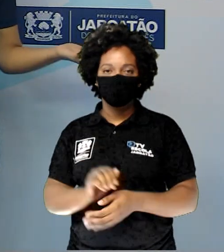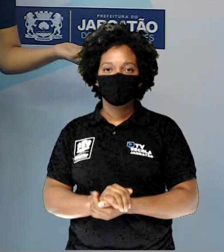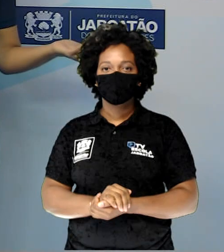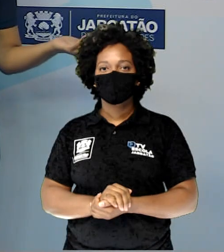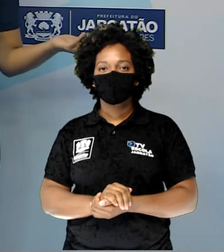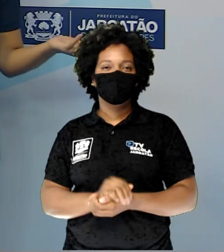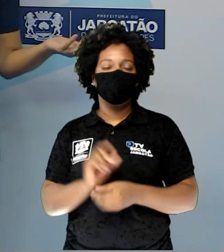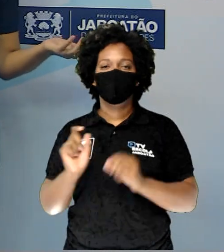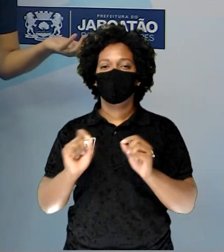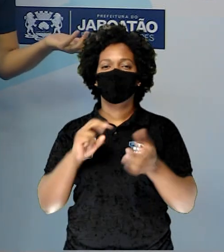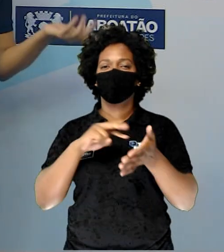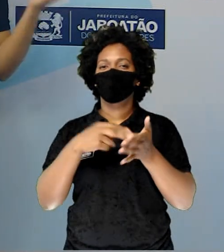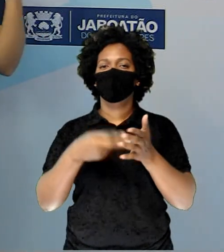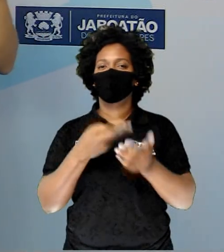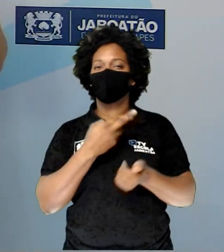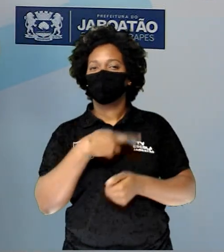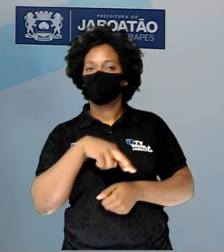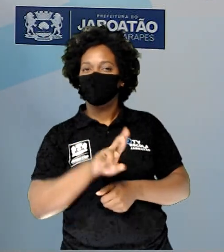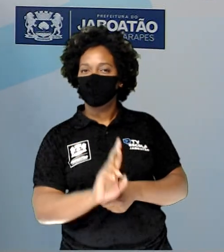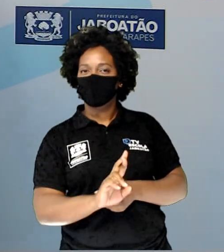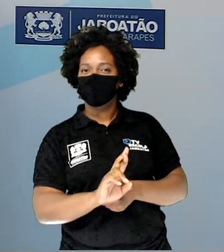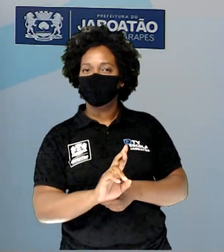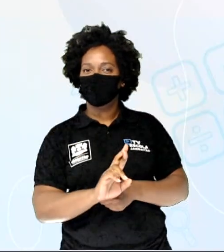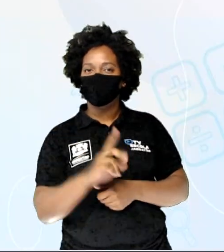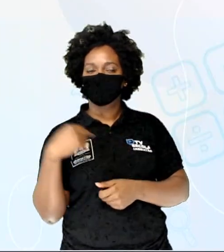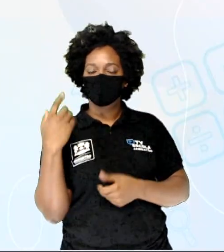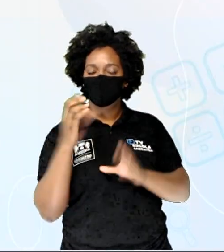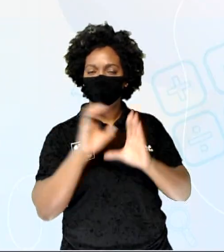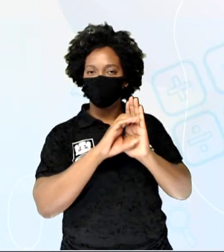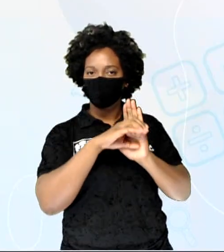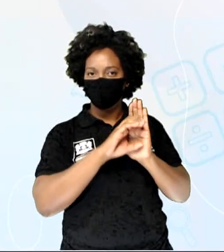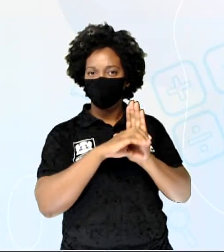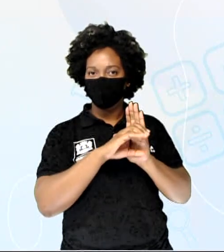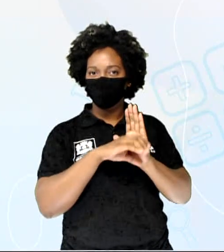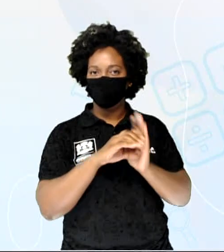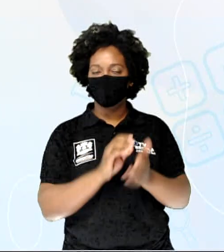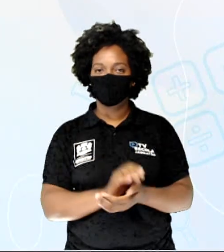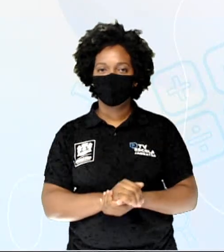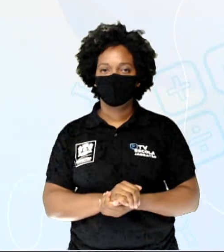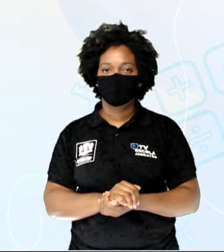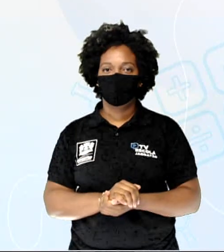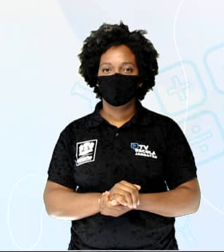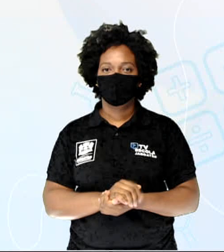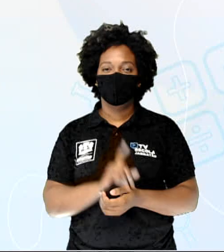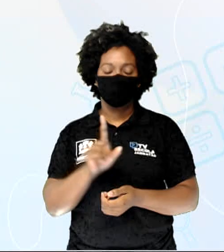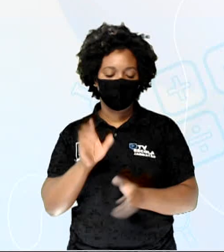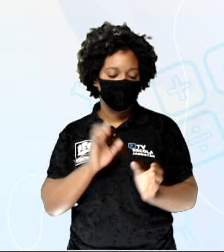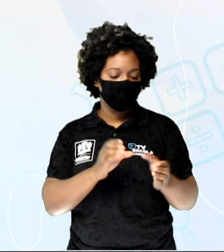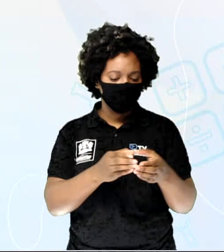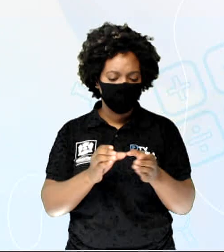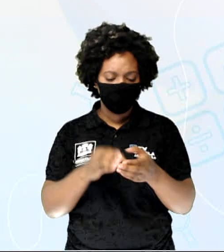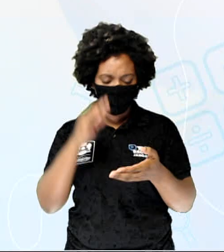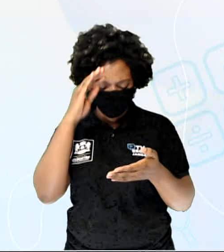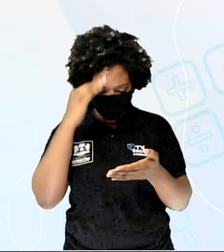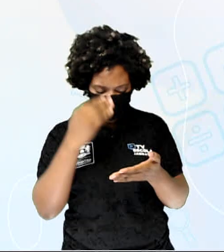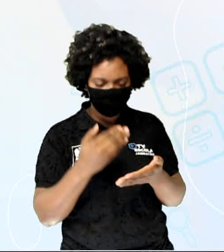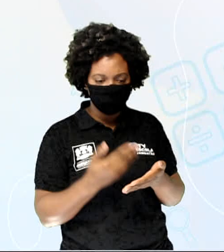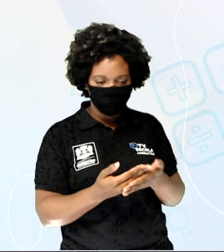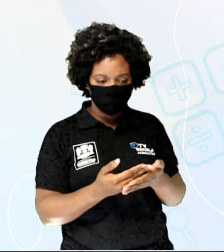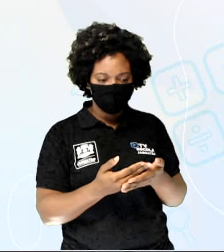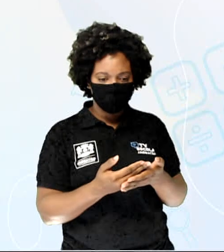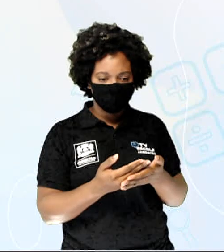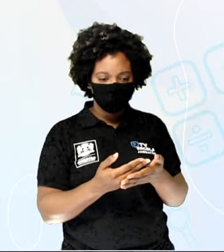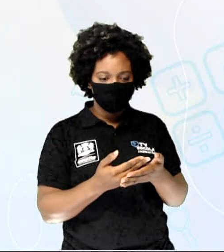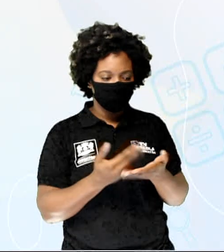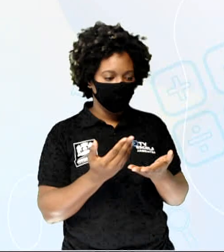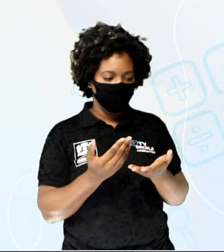O que é religião? Vamos ao conceito. É um conjunto de crenças em um